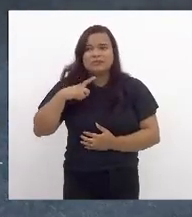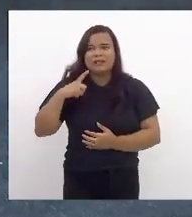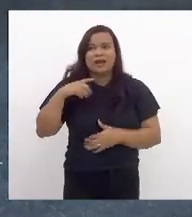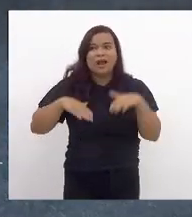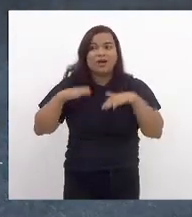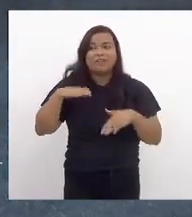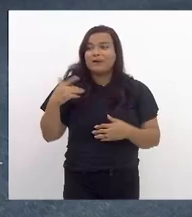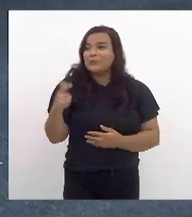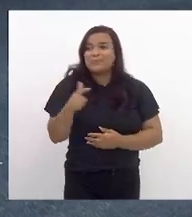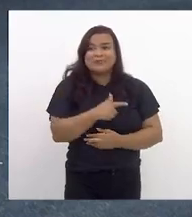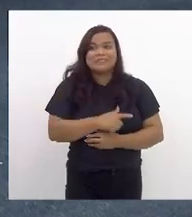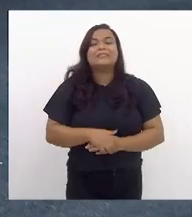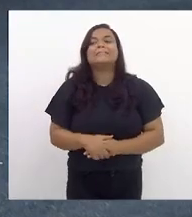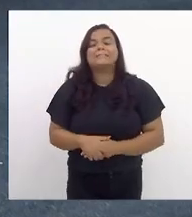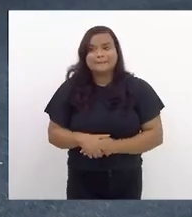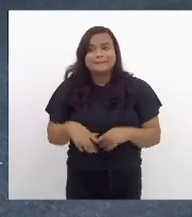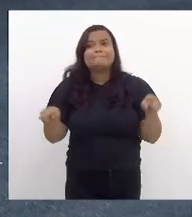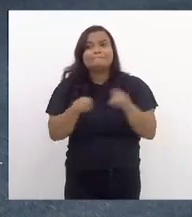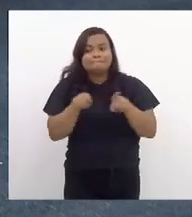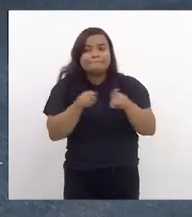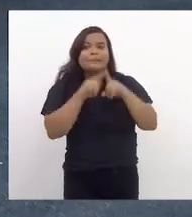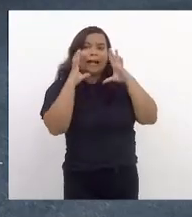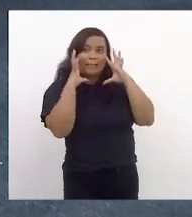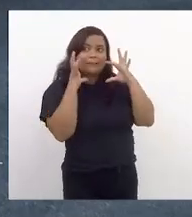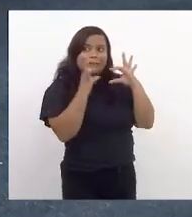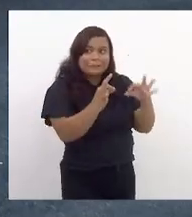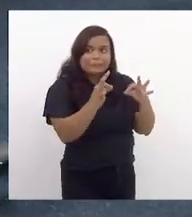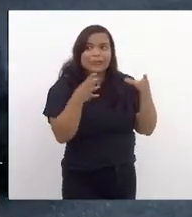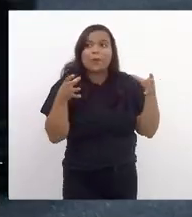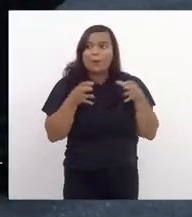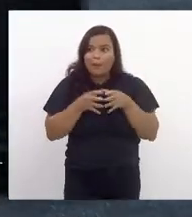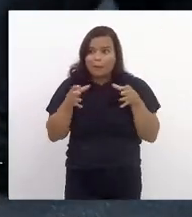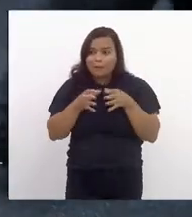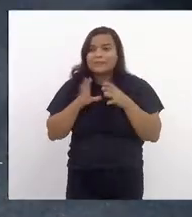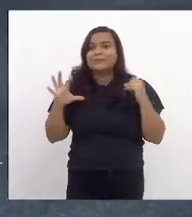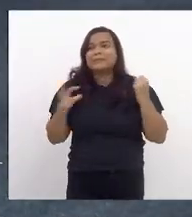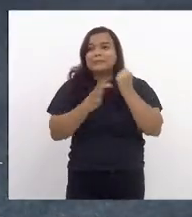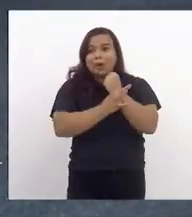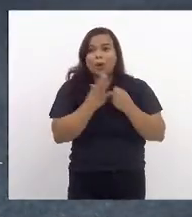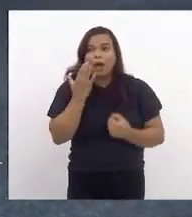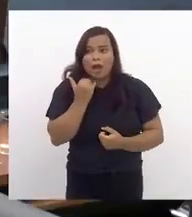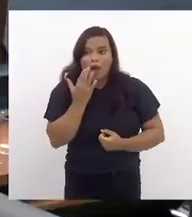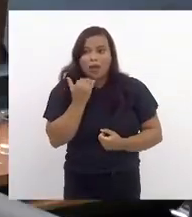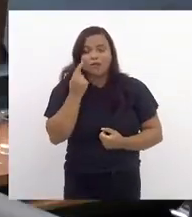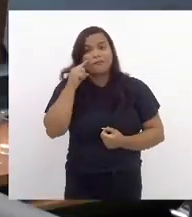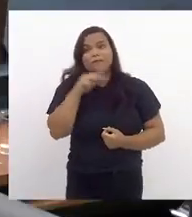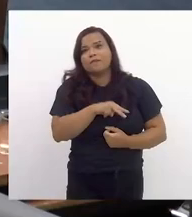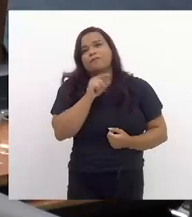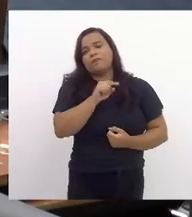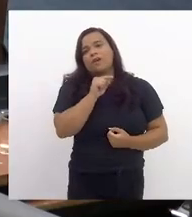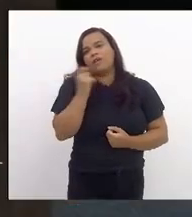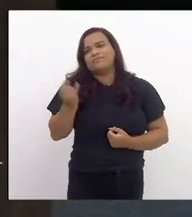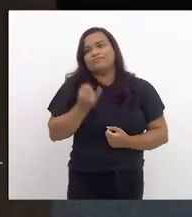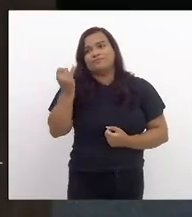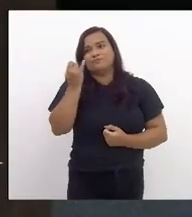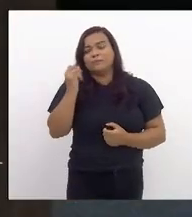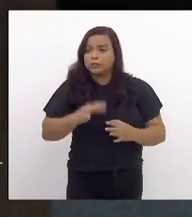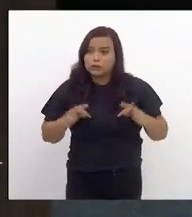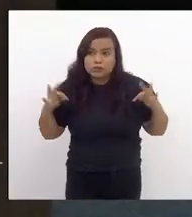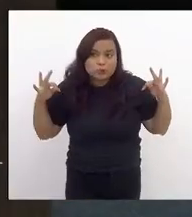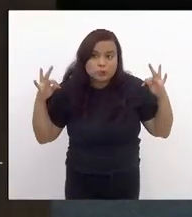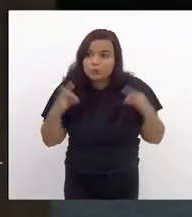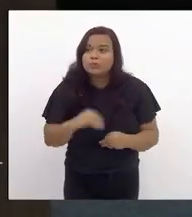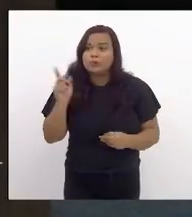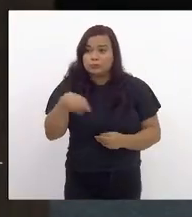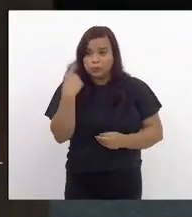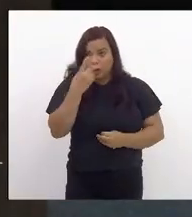aqui a atenção da Comissão de Segurança Alimentar, ou seja, todos nós que